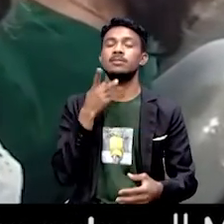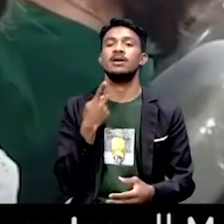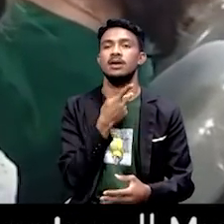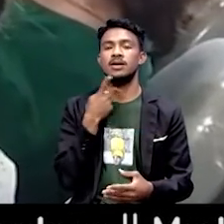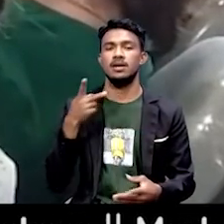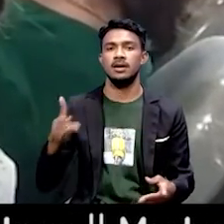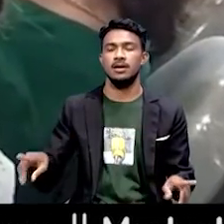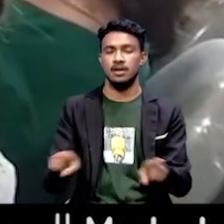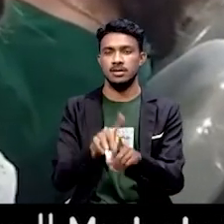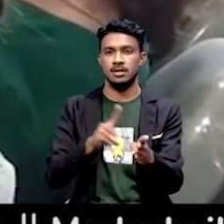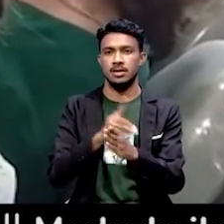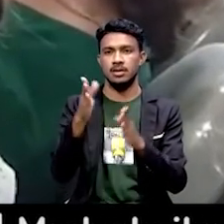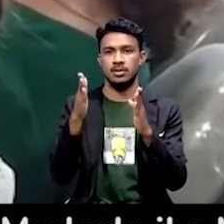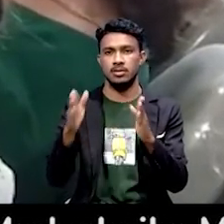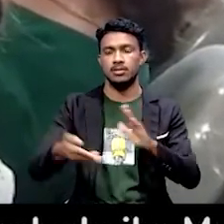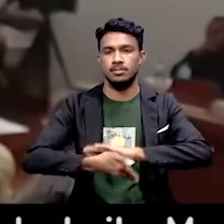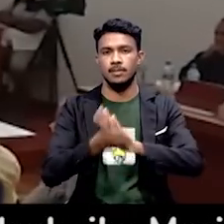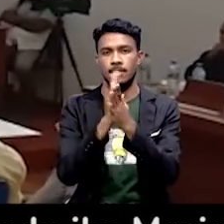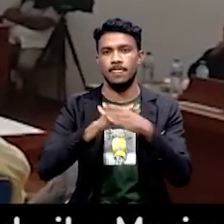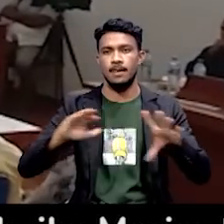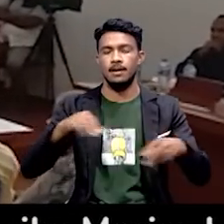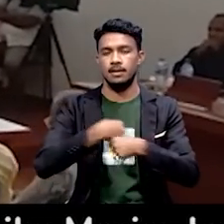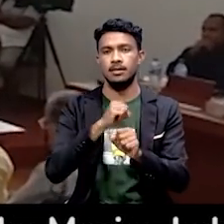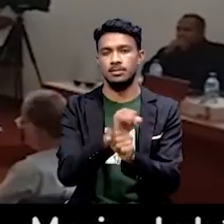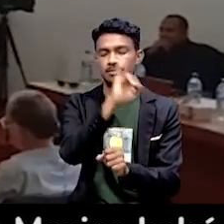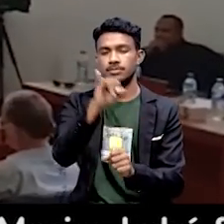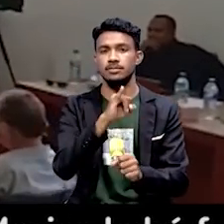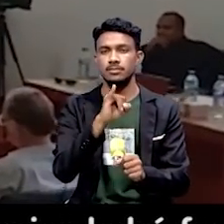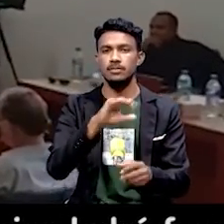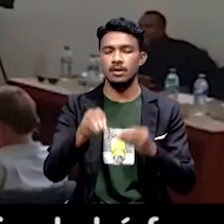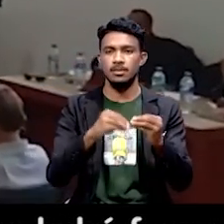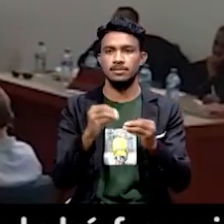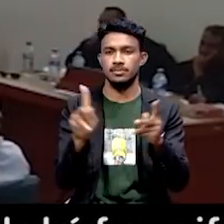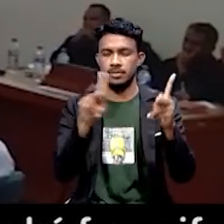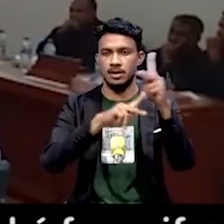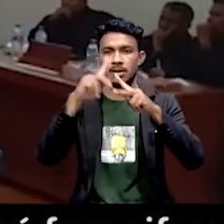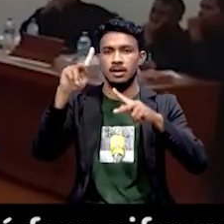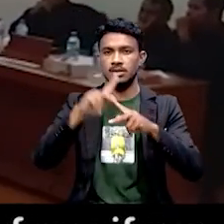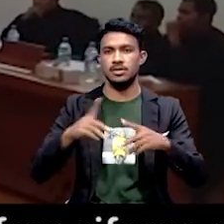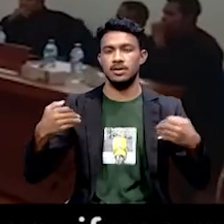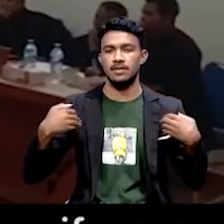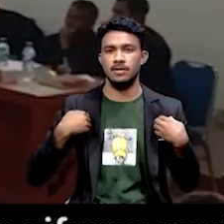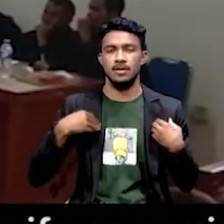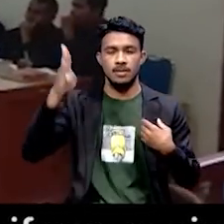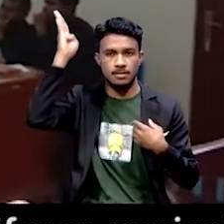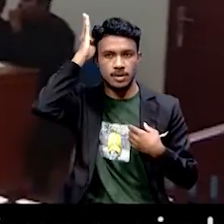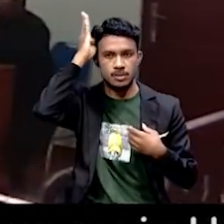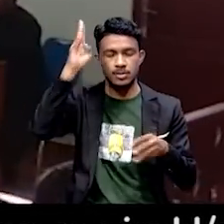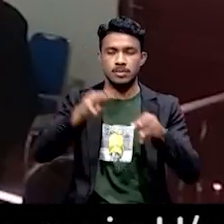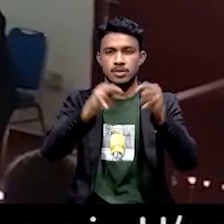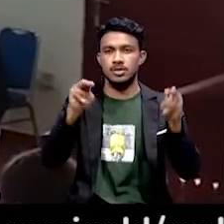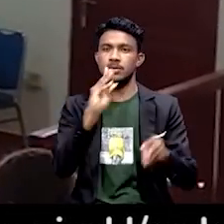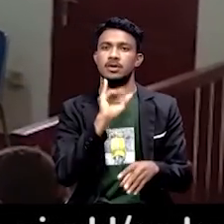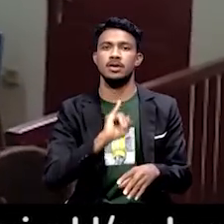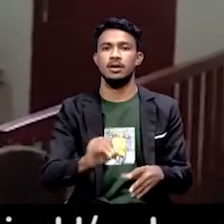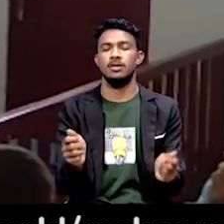Comissão Justiça no PAS, lidera equipa ho dihalo investigação bacaso refere hetan conhecimento husi arcebispo arquidiocese dili nonia